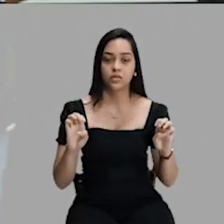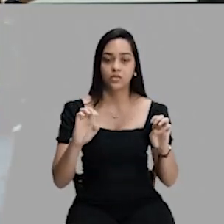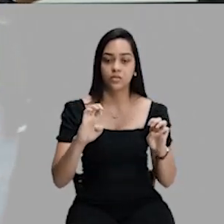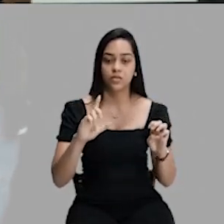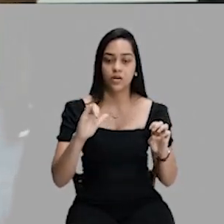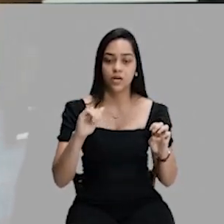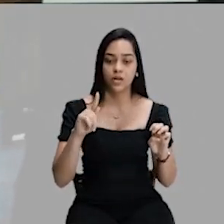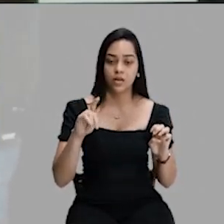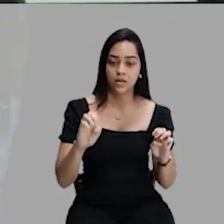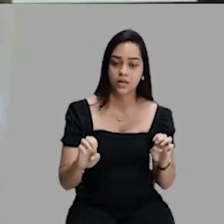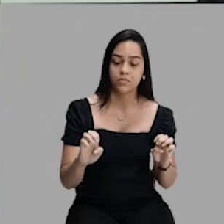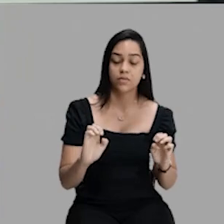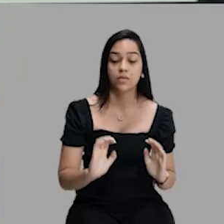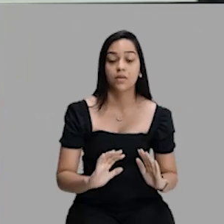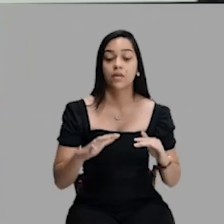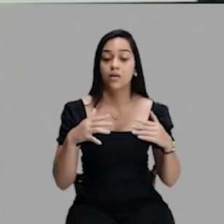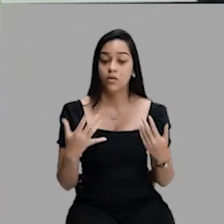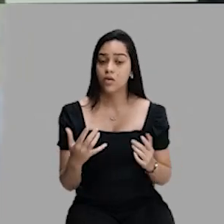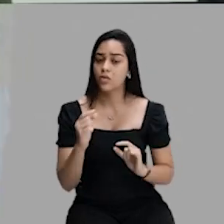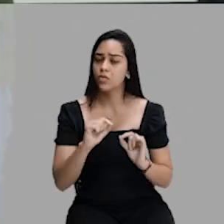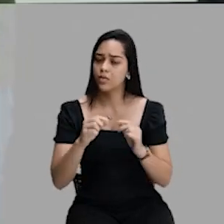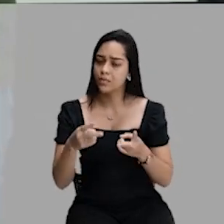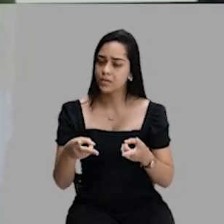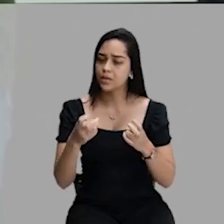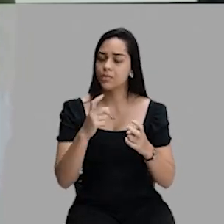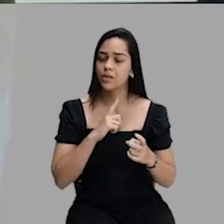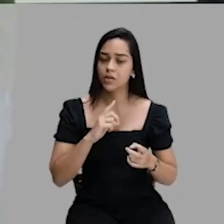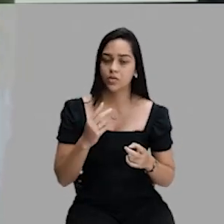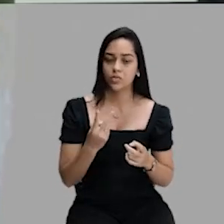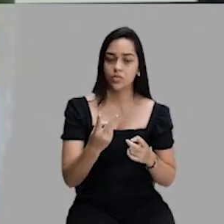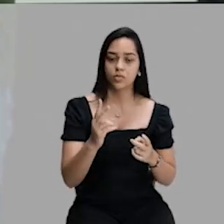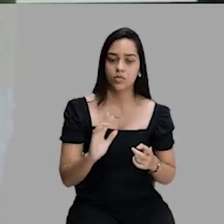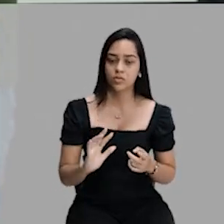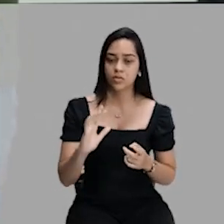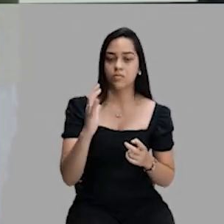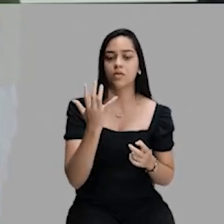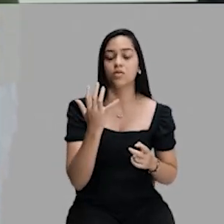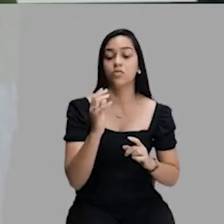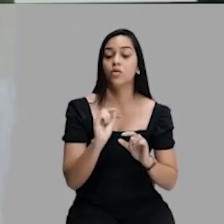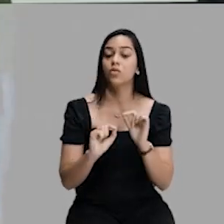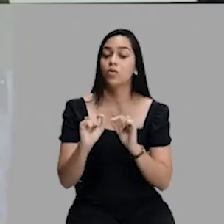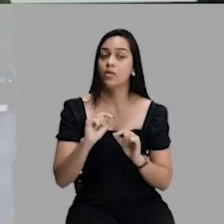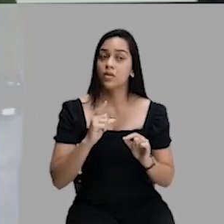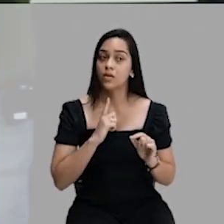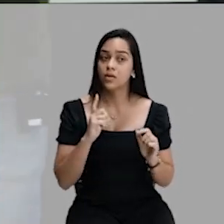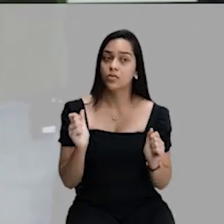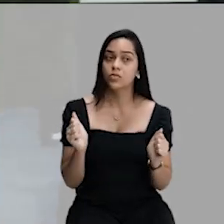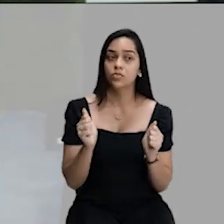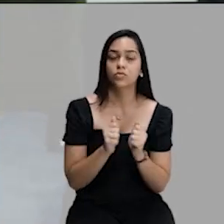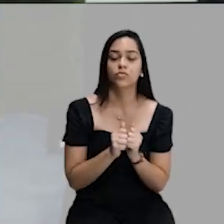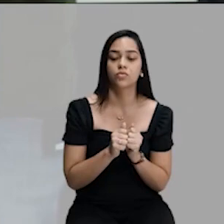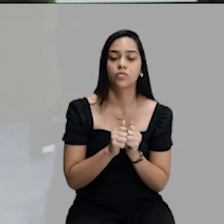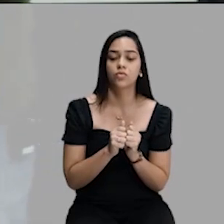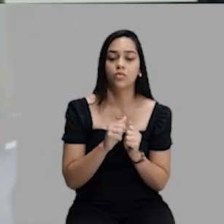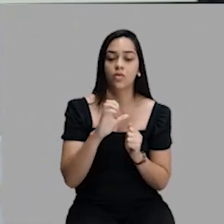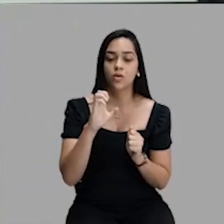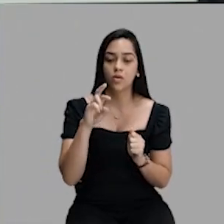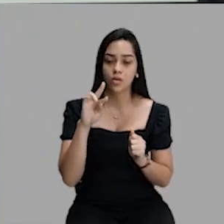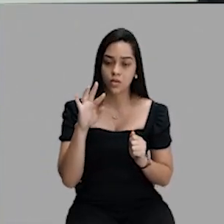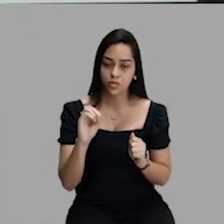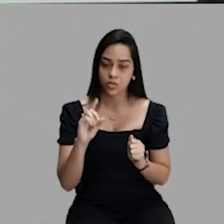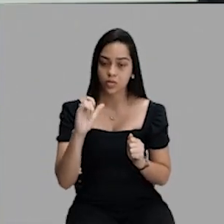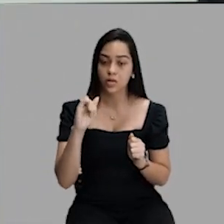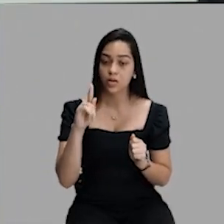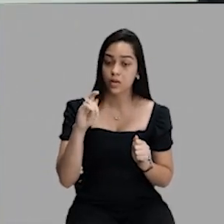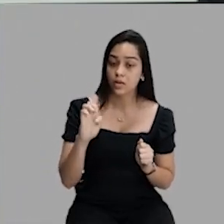da elipse. Agora, veja bem, tem duas situações ainda com o centro da elipse no